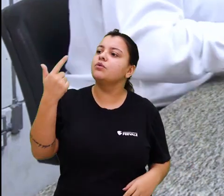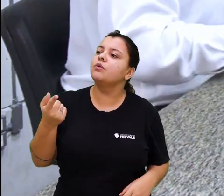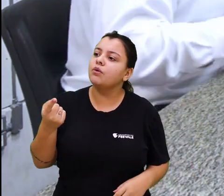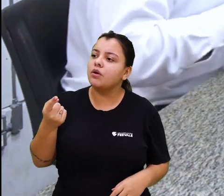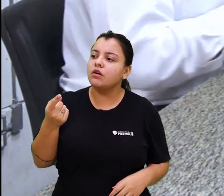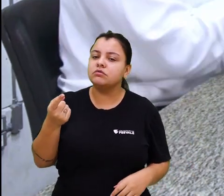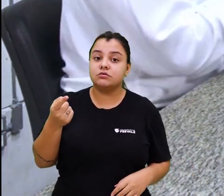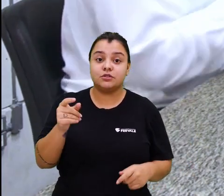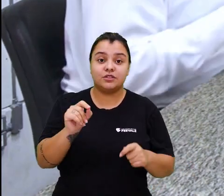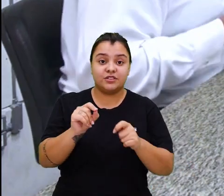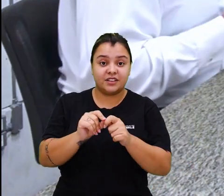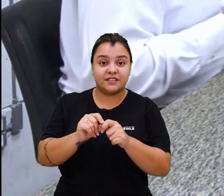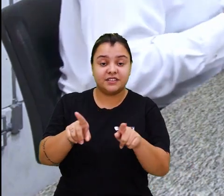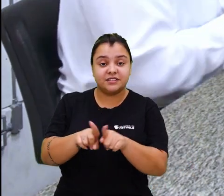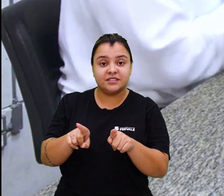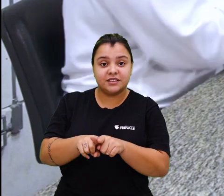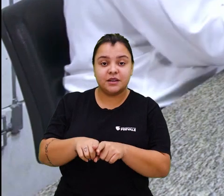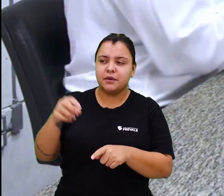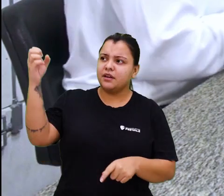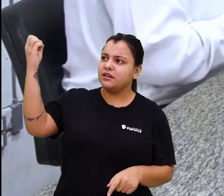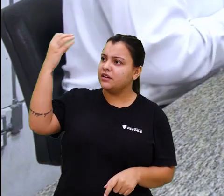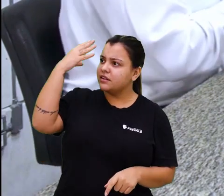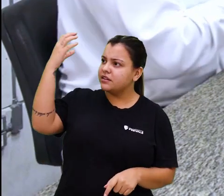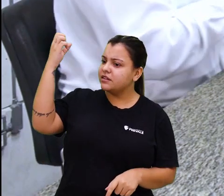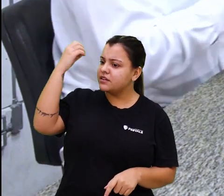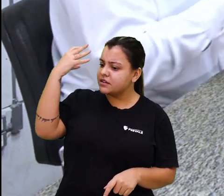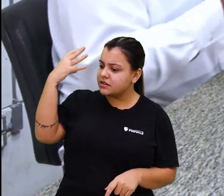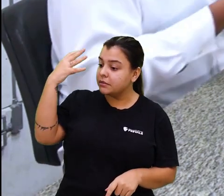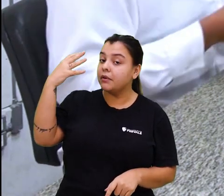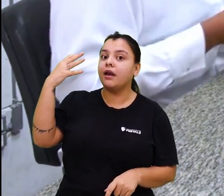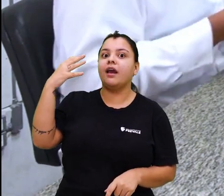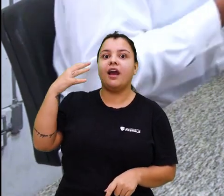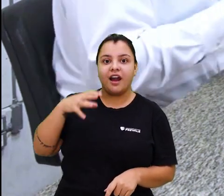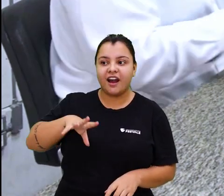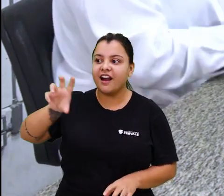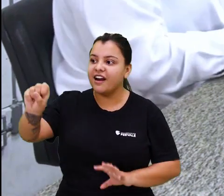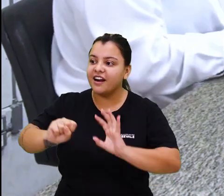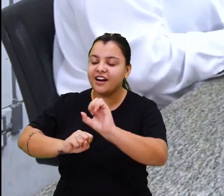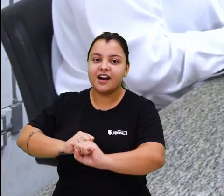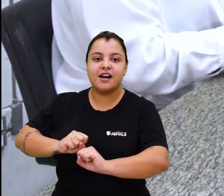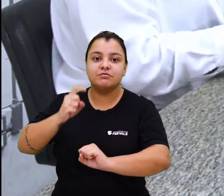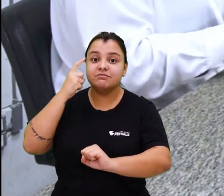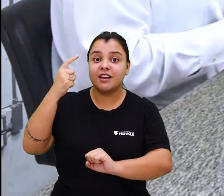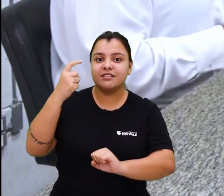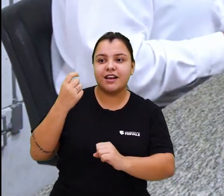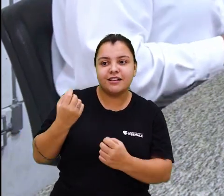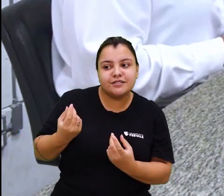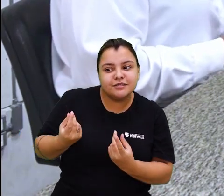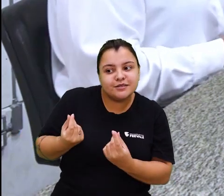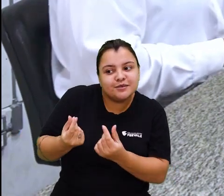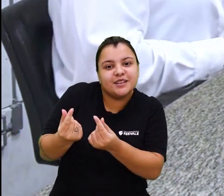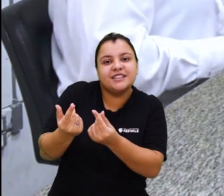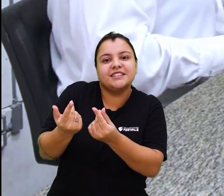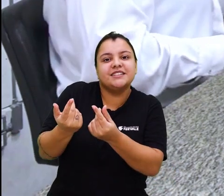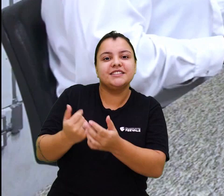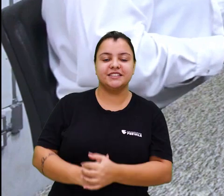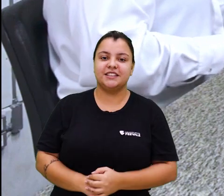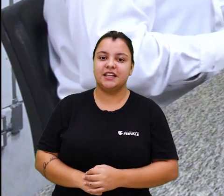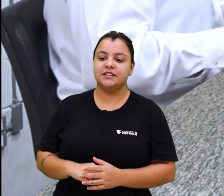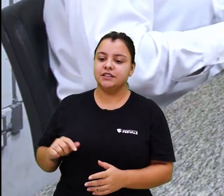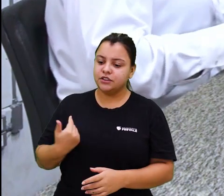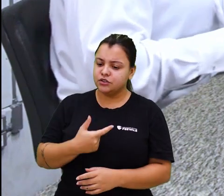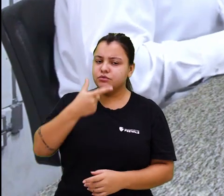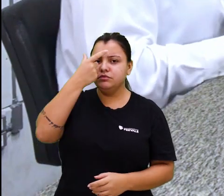se inspirar porque no fim a gente a gente carrega as mesmas pautas é o mesmo caminho que a gente quer percorrer né então a gente como